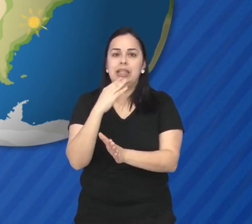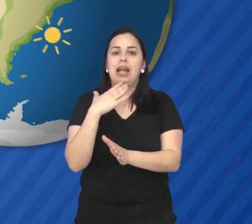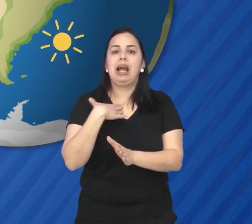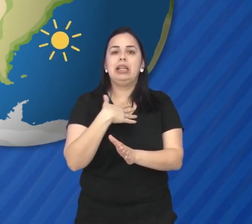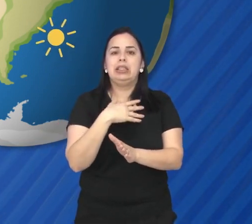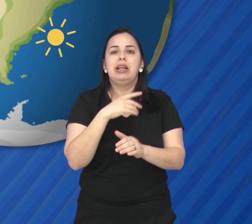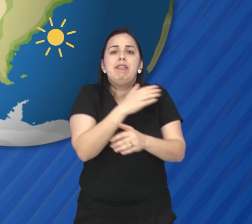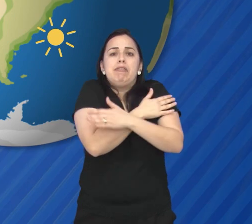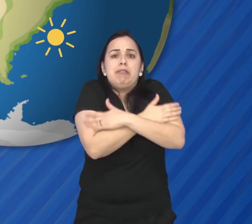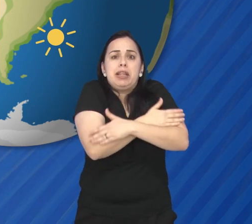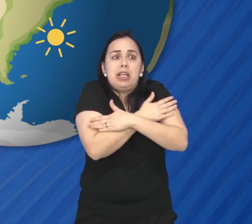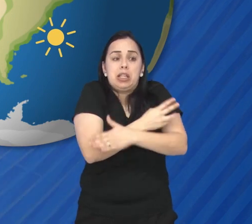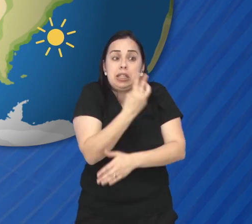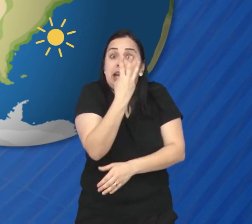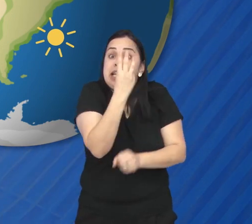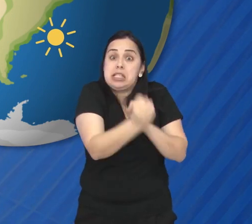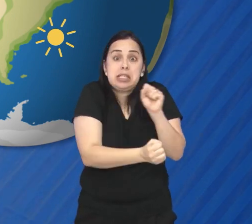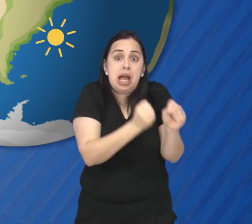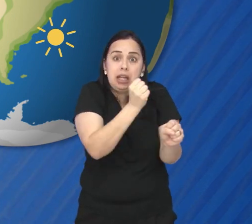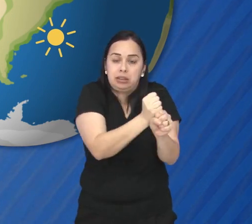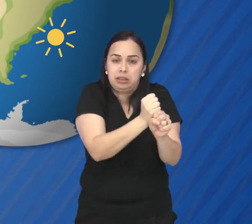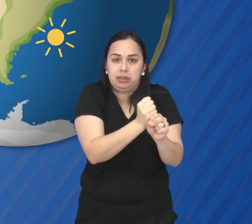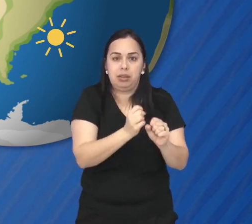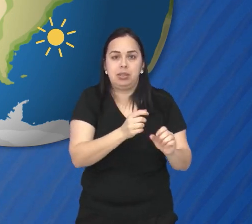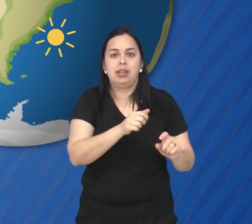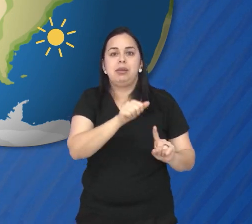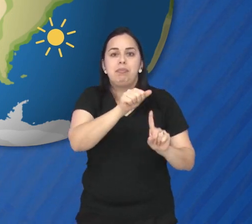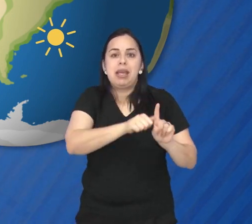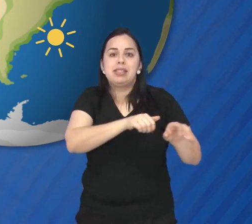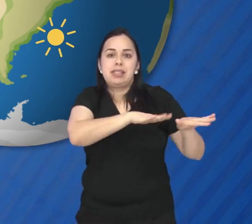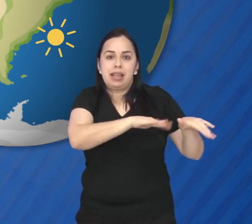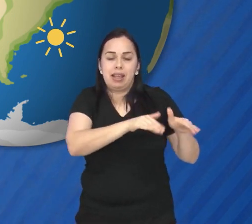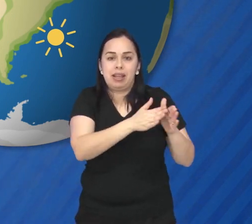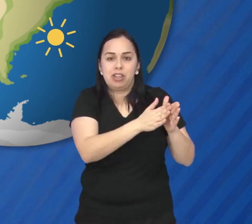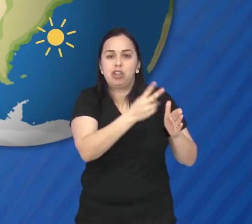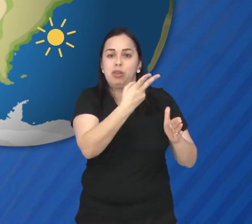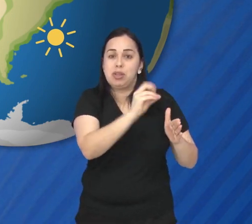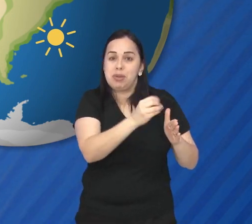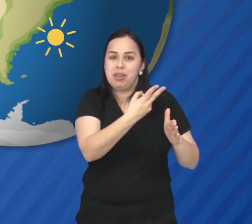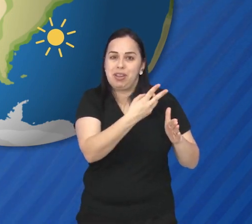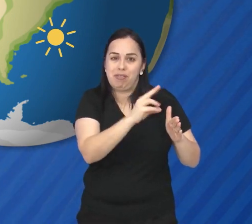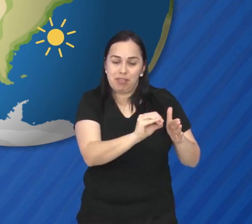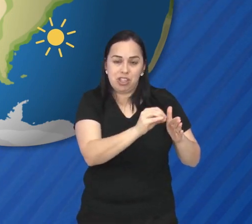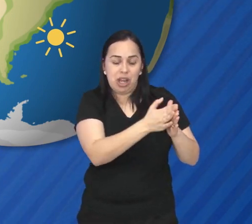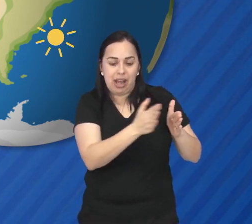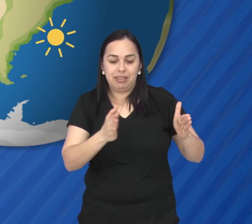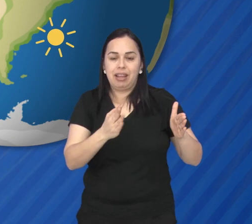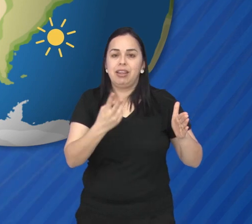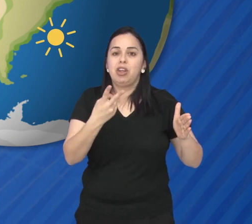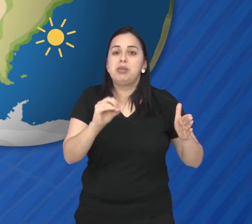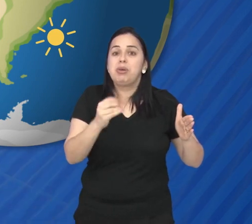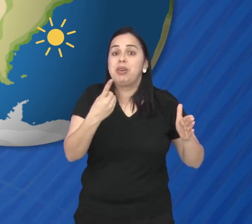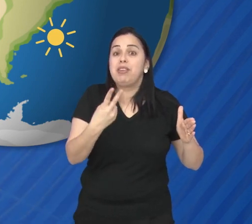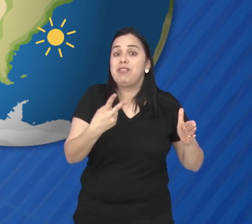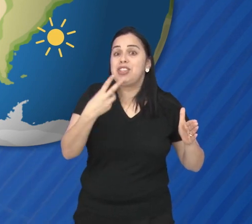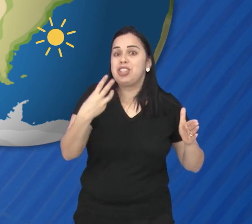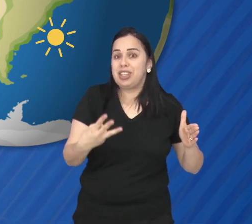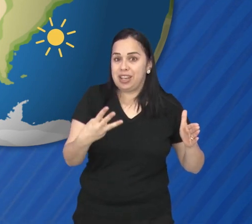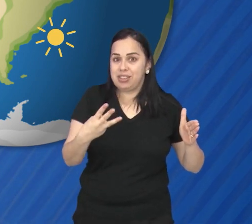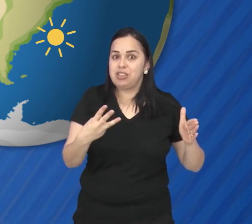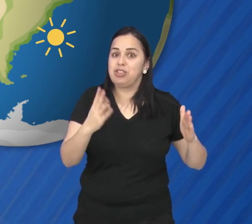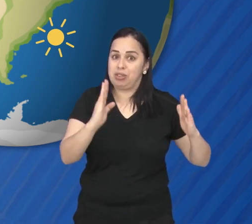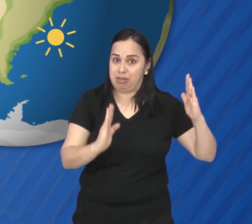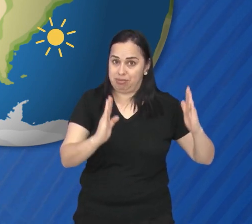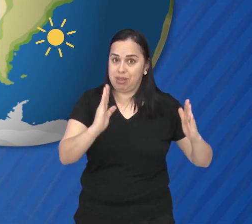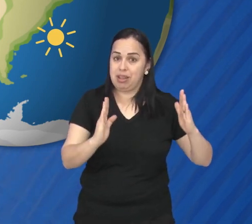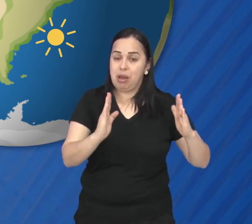o Laninha. Ele durou 3 anos, de setembro de 2020 até março de 2023. Ainda de